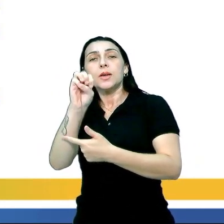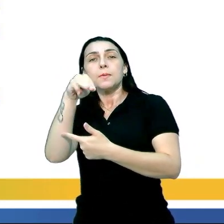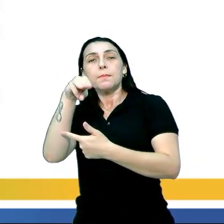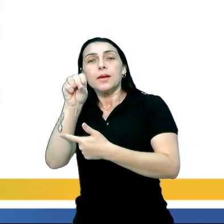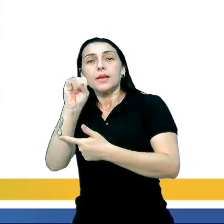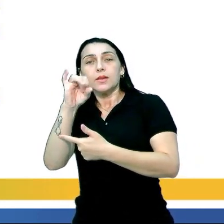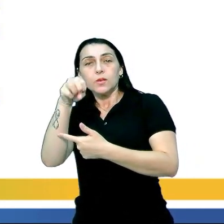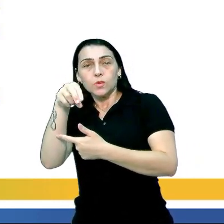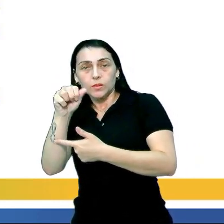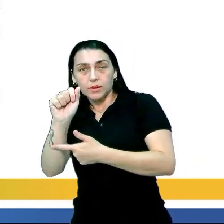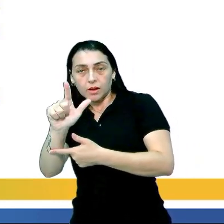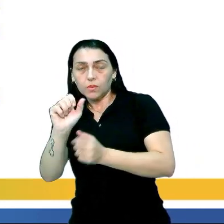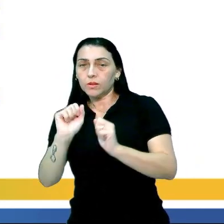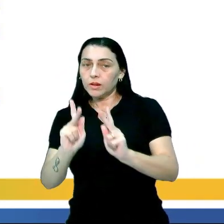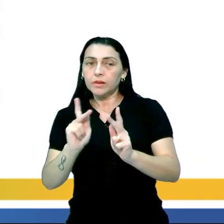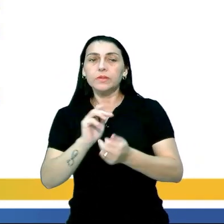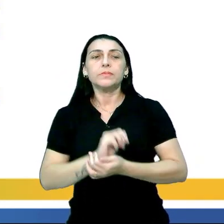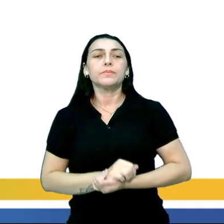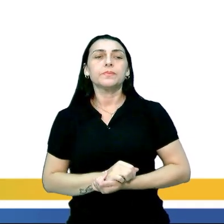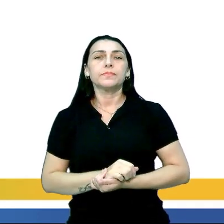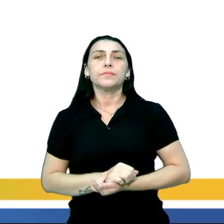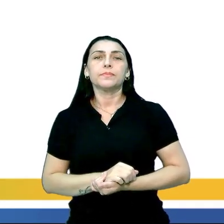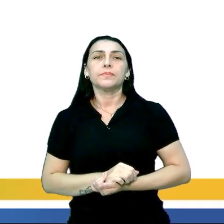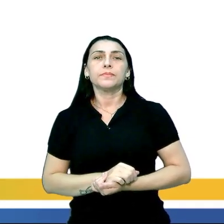ok? Vamos lá.